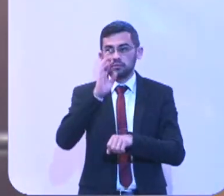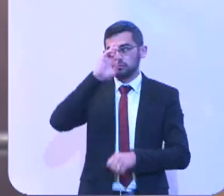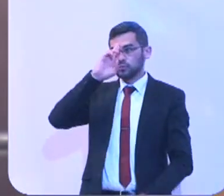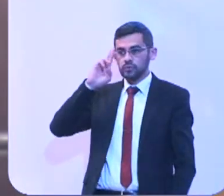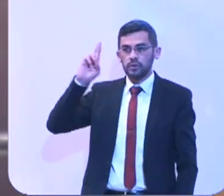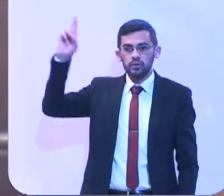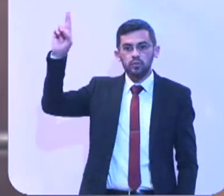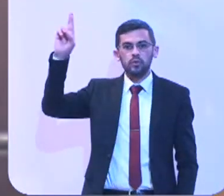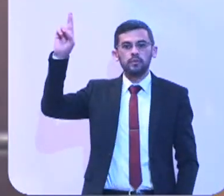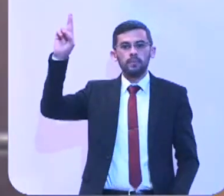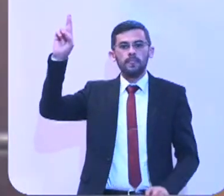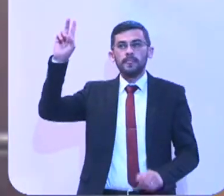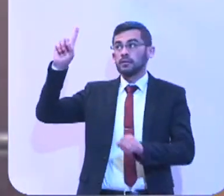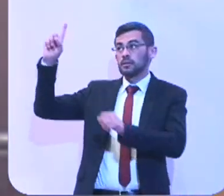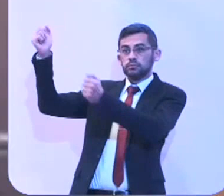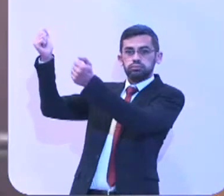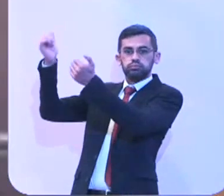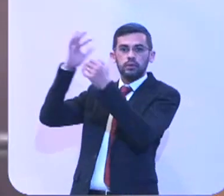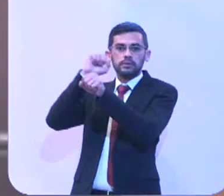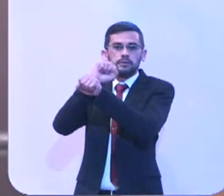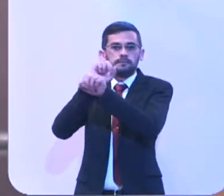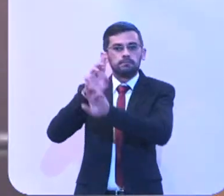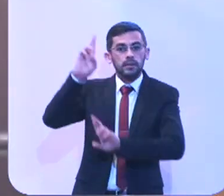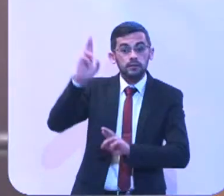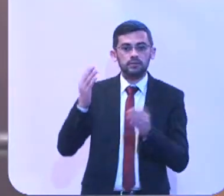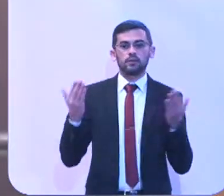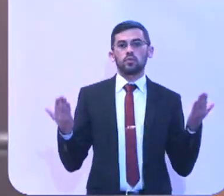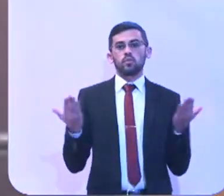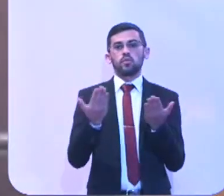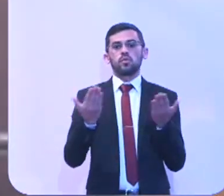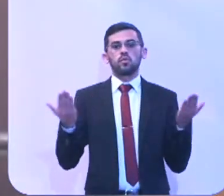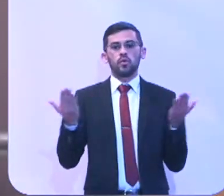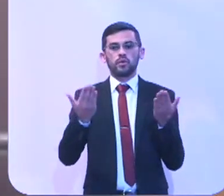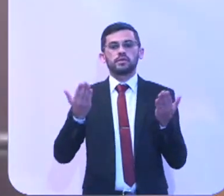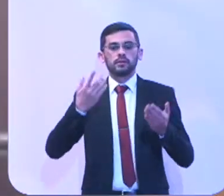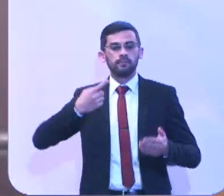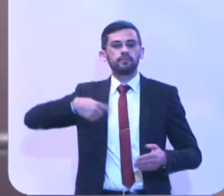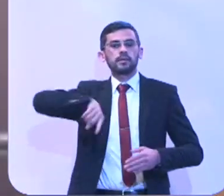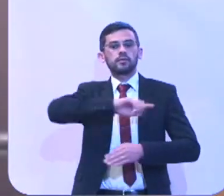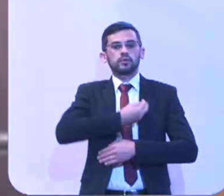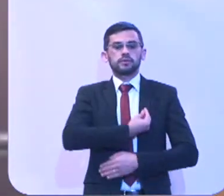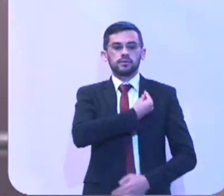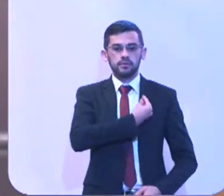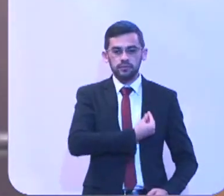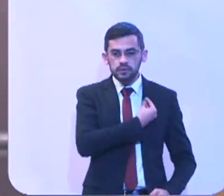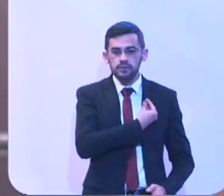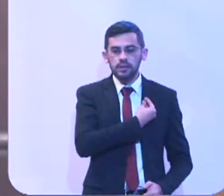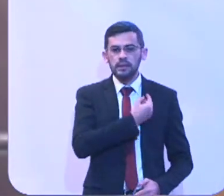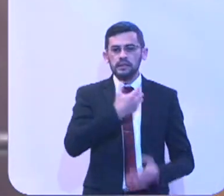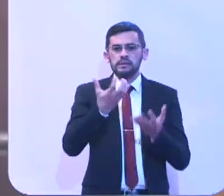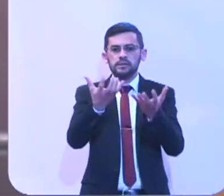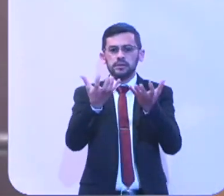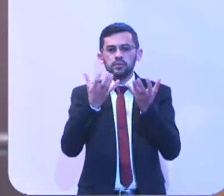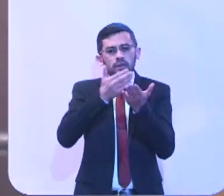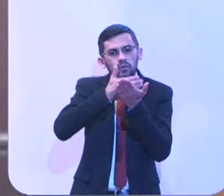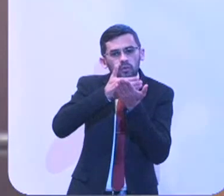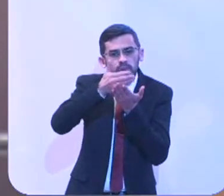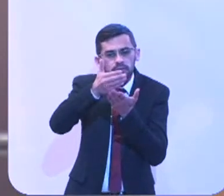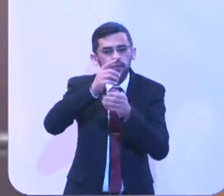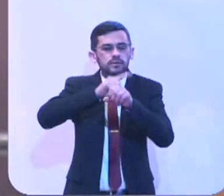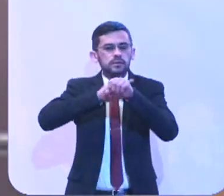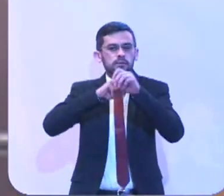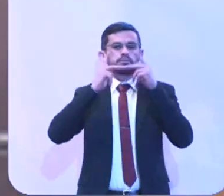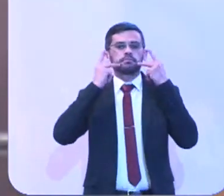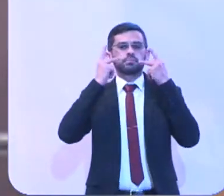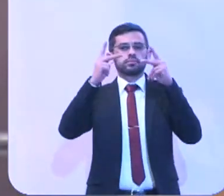Senhor está trazendo ventos de esperança hoje sobre nós. E eu queria começar este tempo